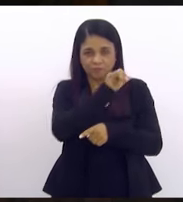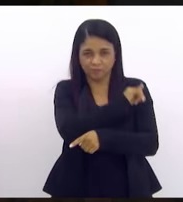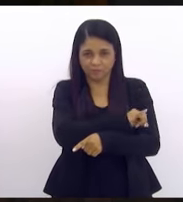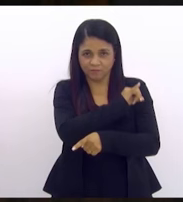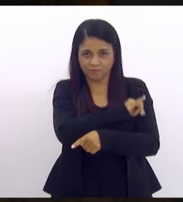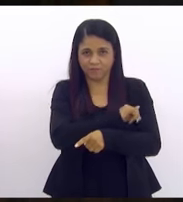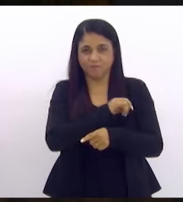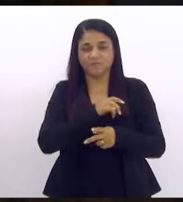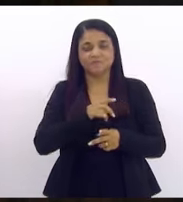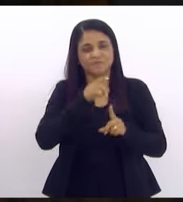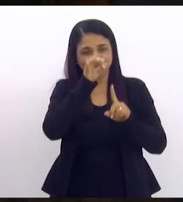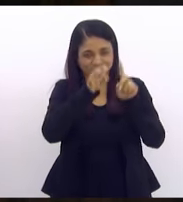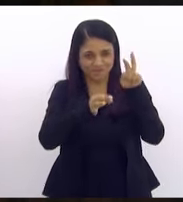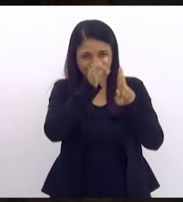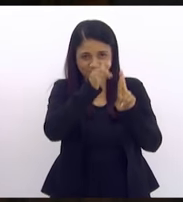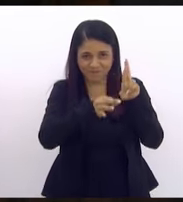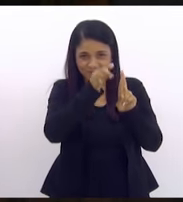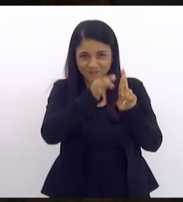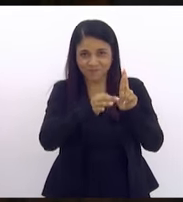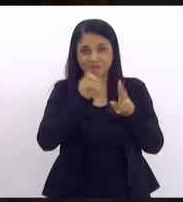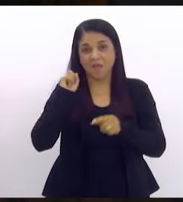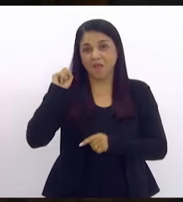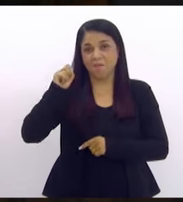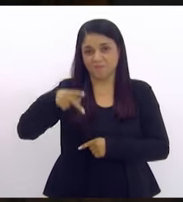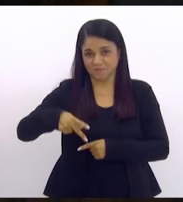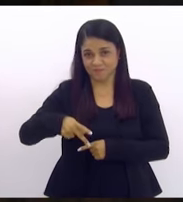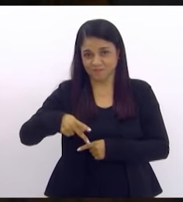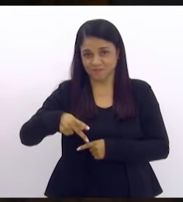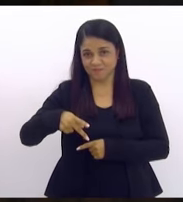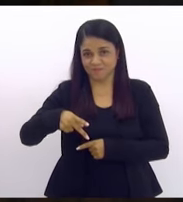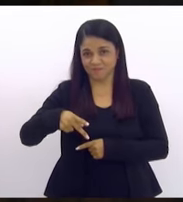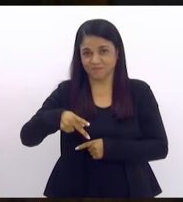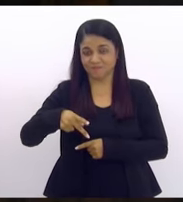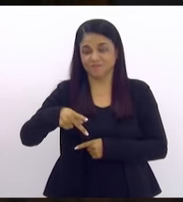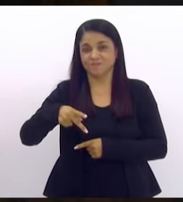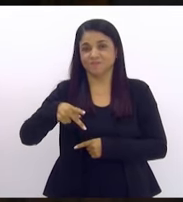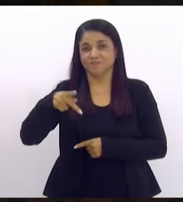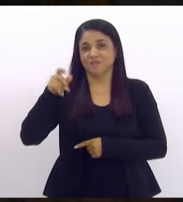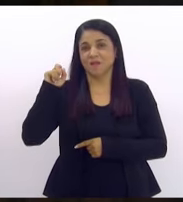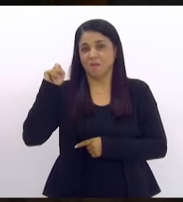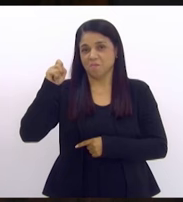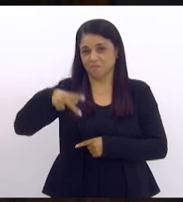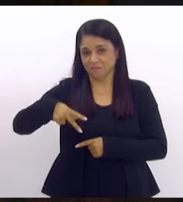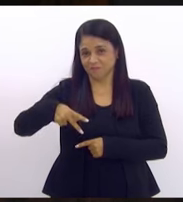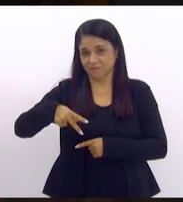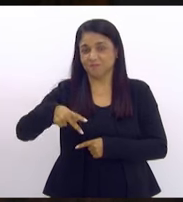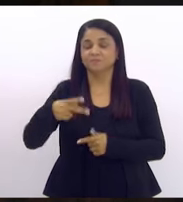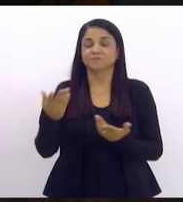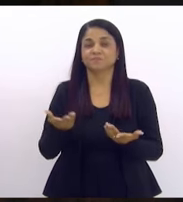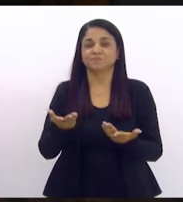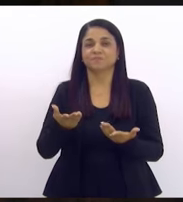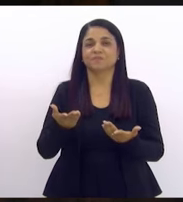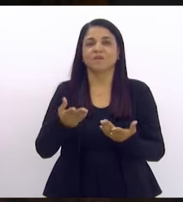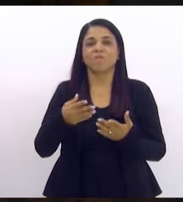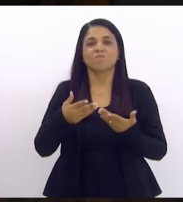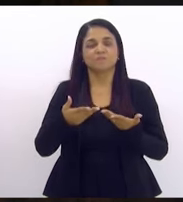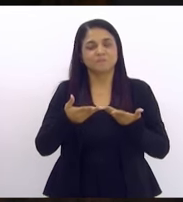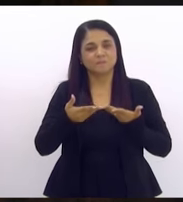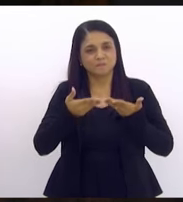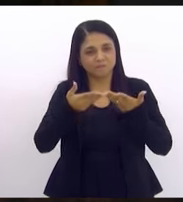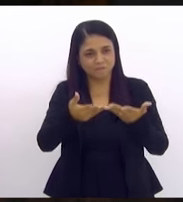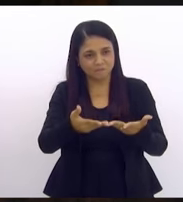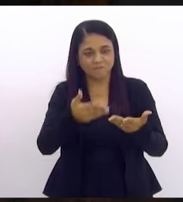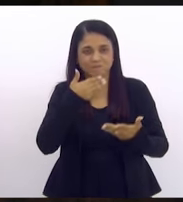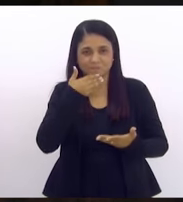Desembargador que agora tá aposent se se auto aposentou solicito ao cerimonial que o